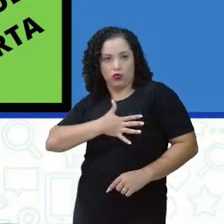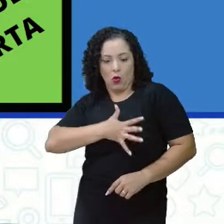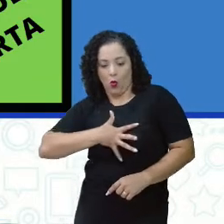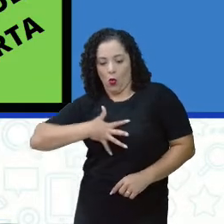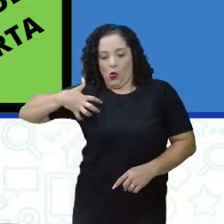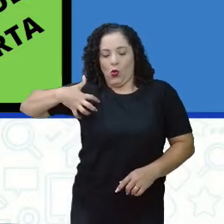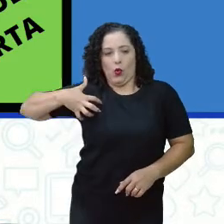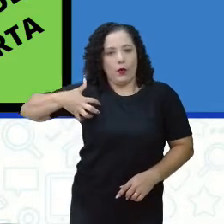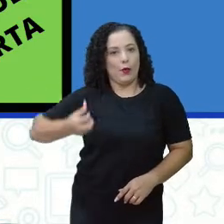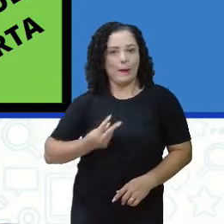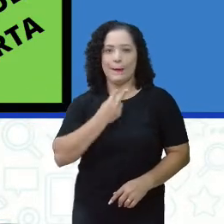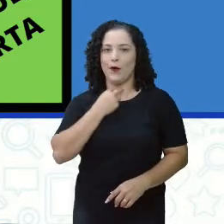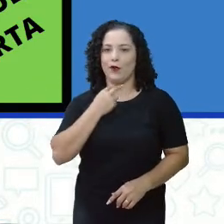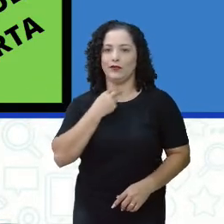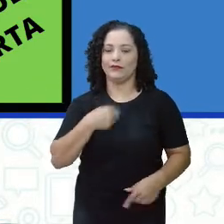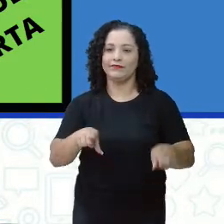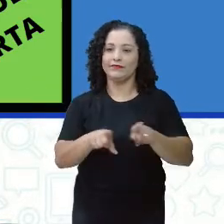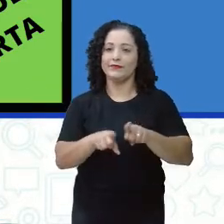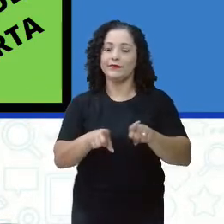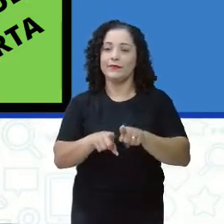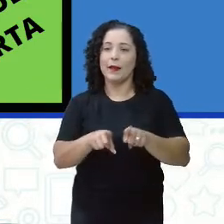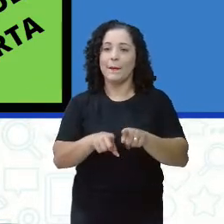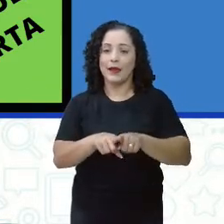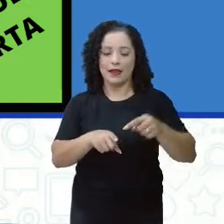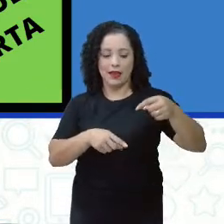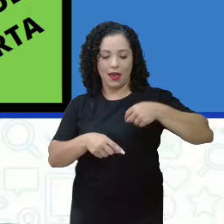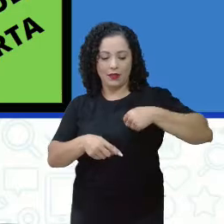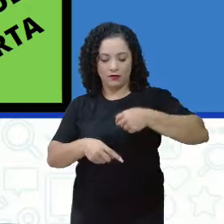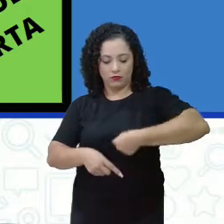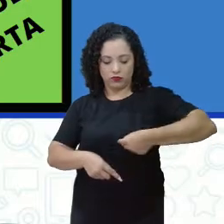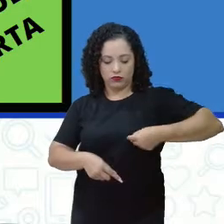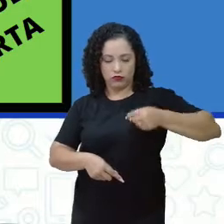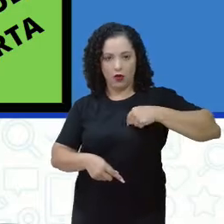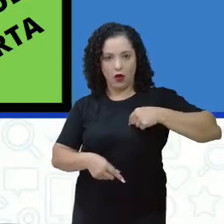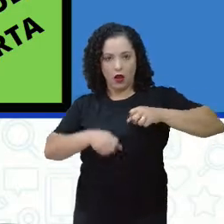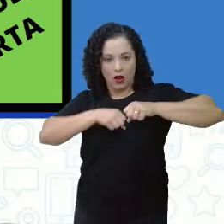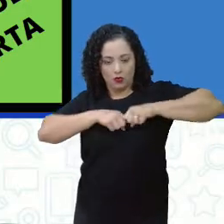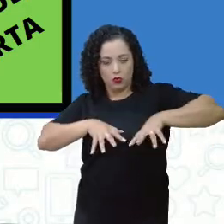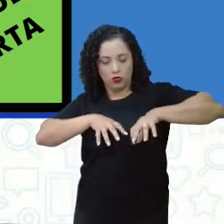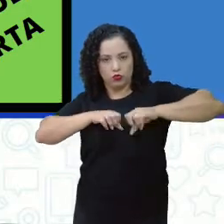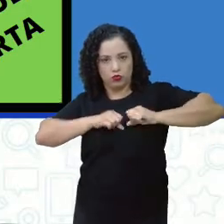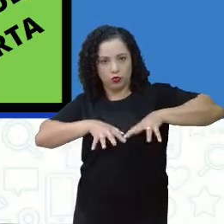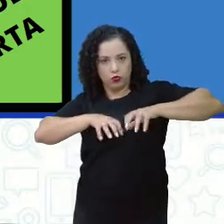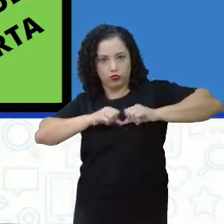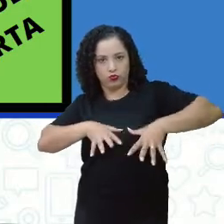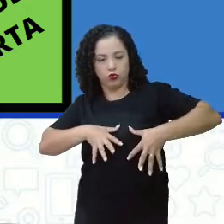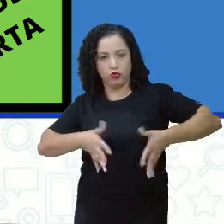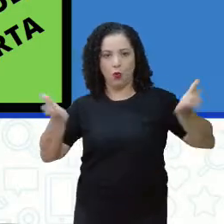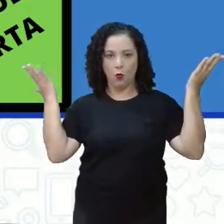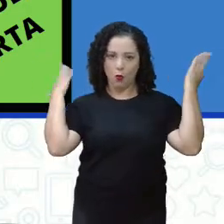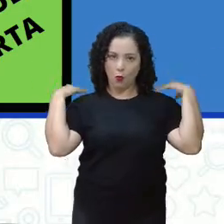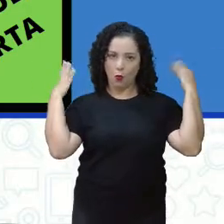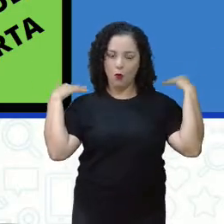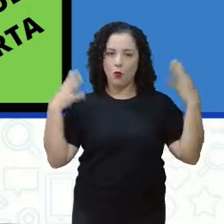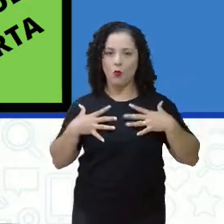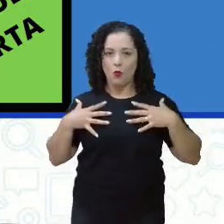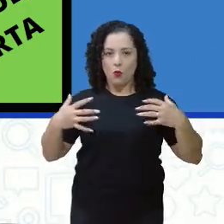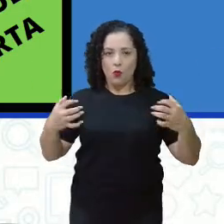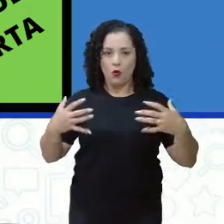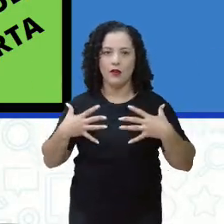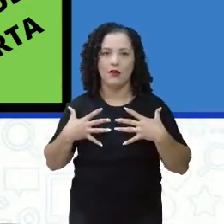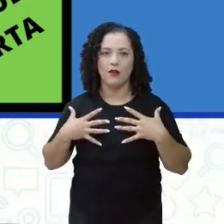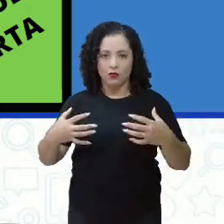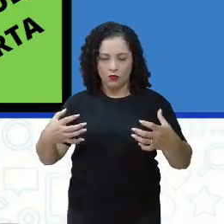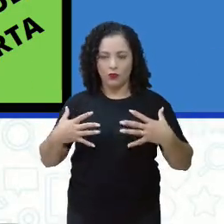válvula pulmonar, que vai ajudar a impulsionar esse sangue para o pulmão. Aí, no caso, o lado direito, a